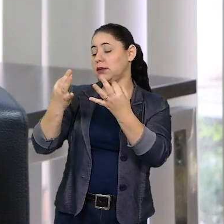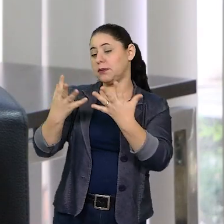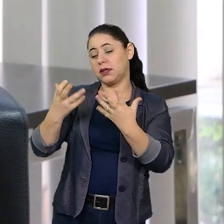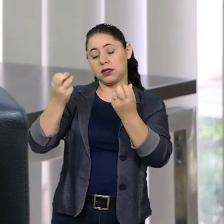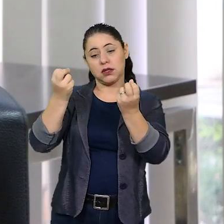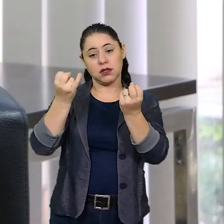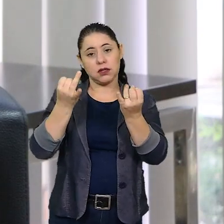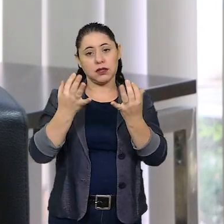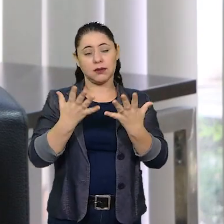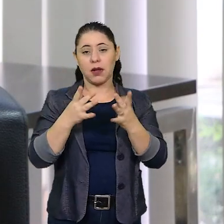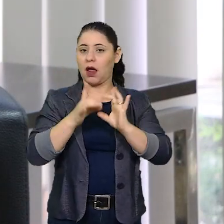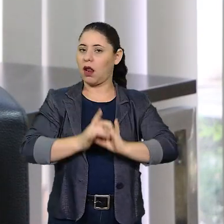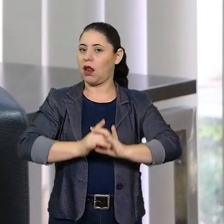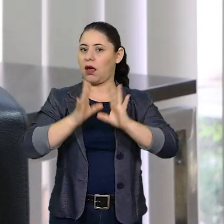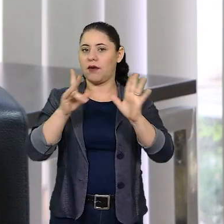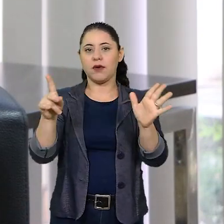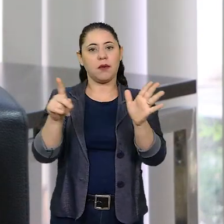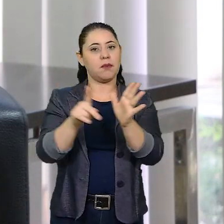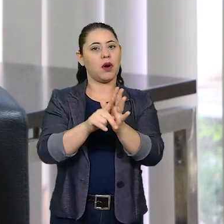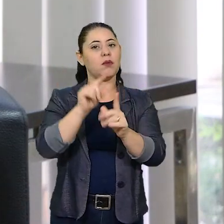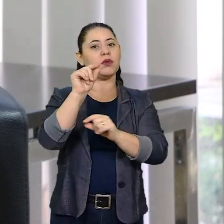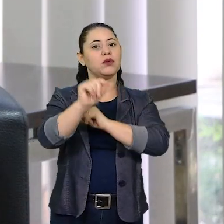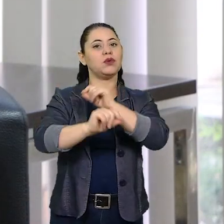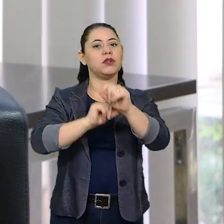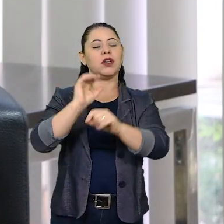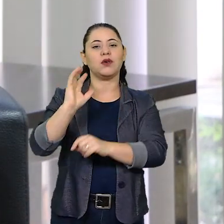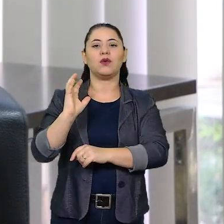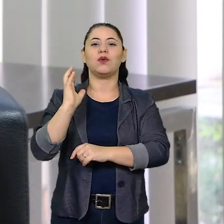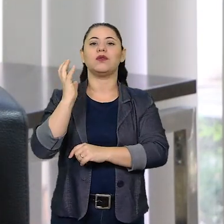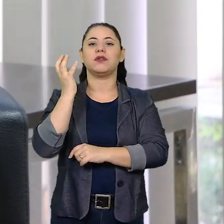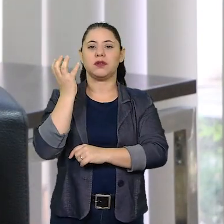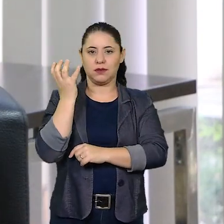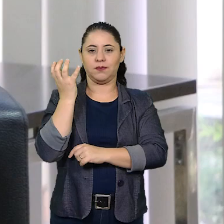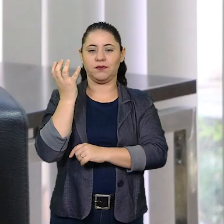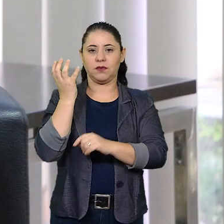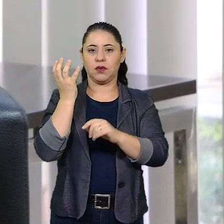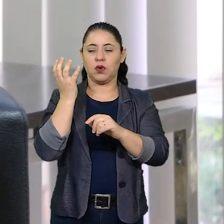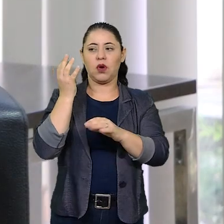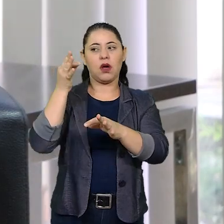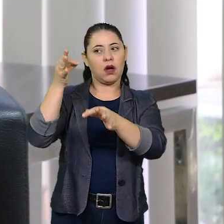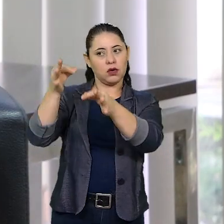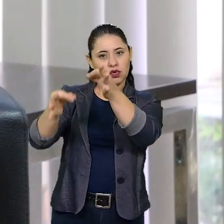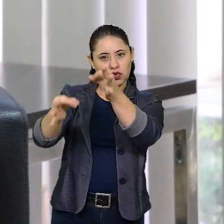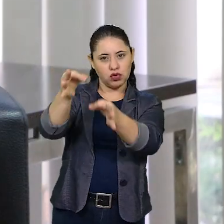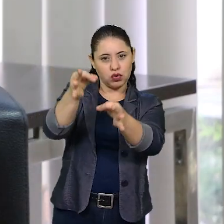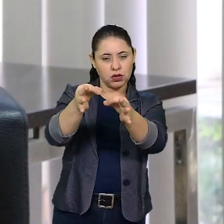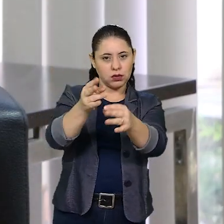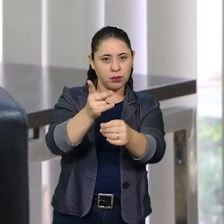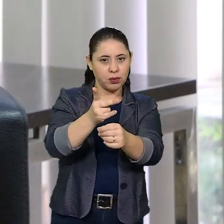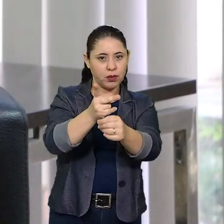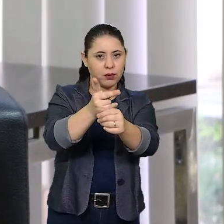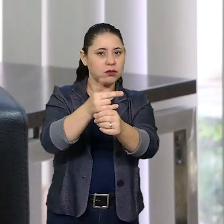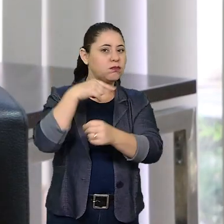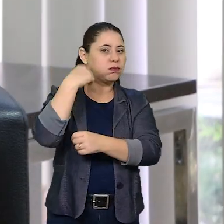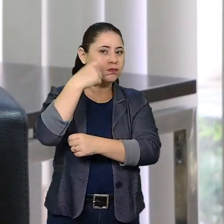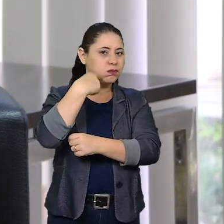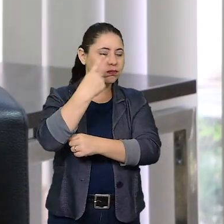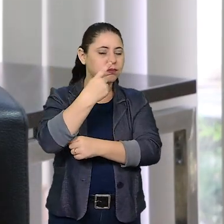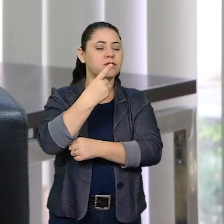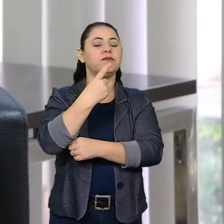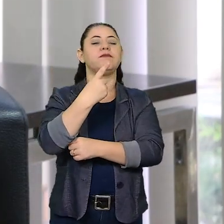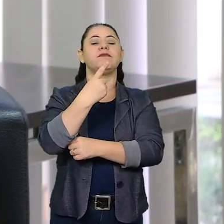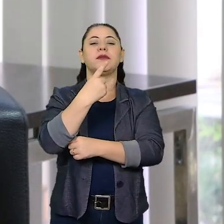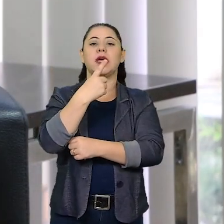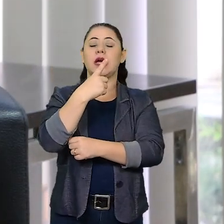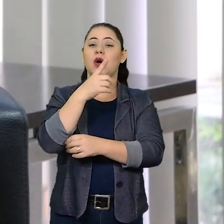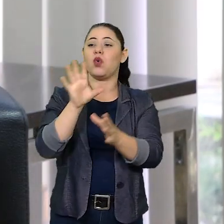sua narrativa de uma forma mais livre a respeito dos fatos, enquanto o juiz, o promotor,